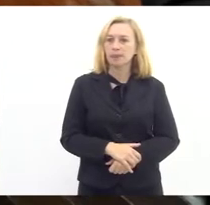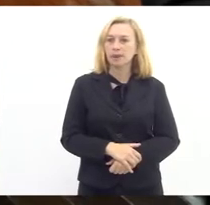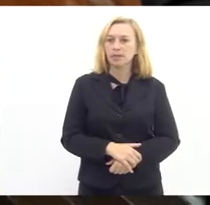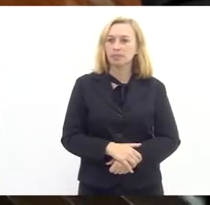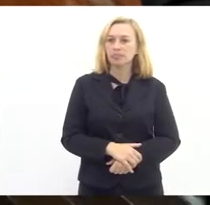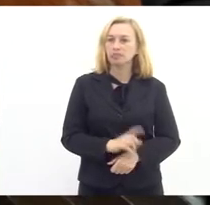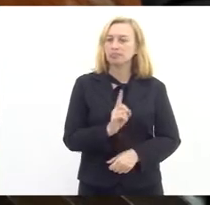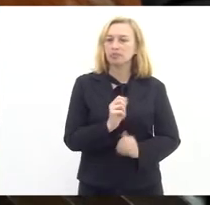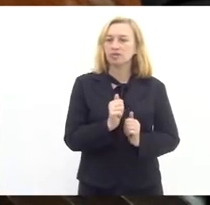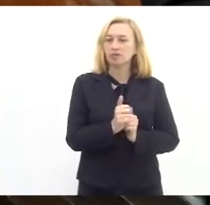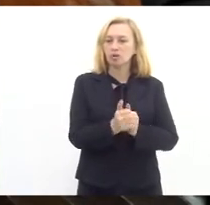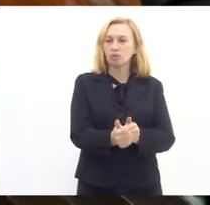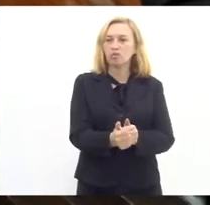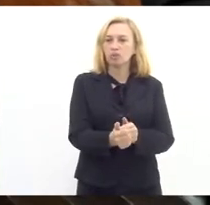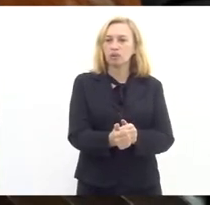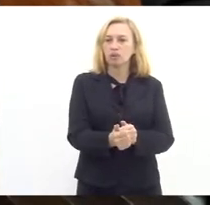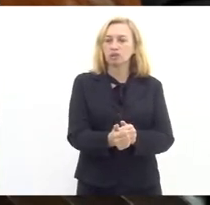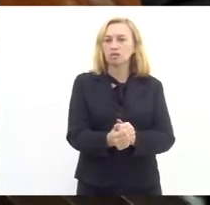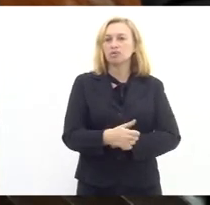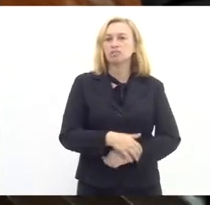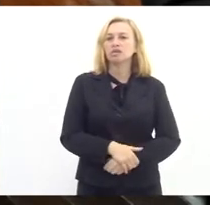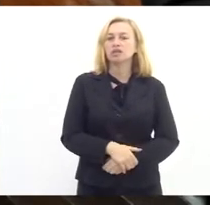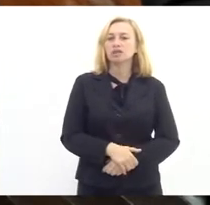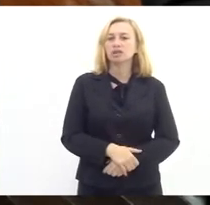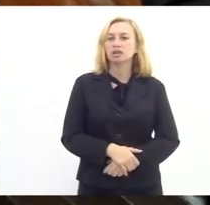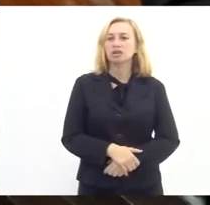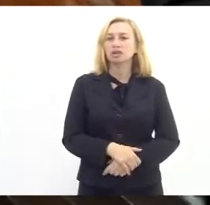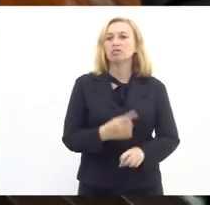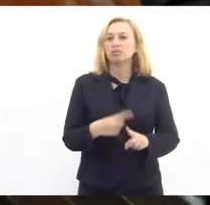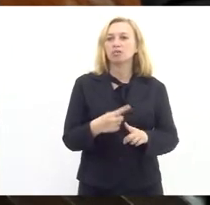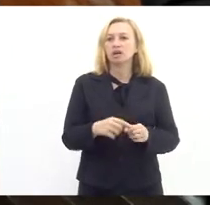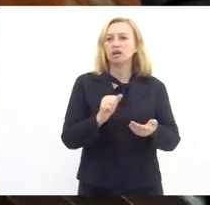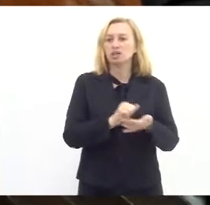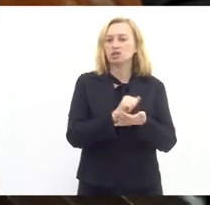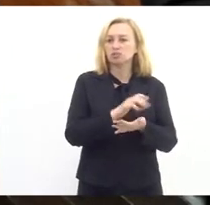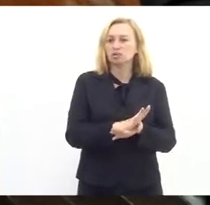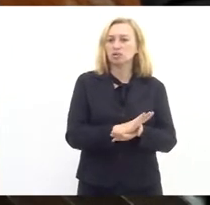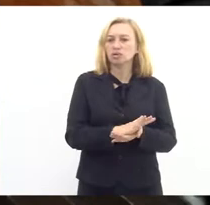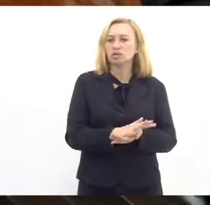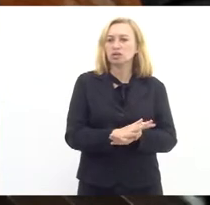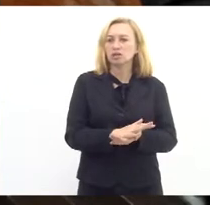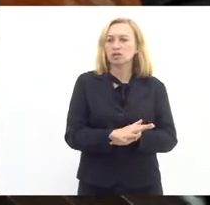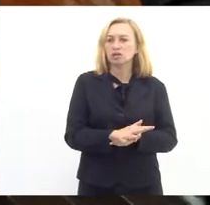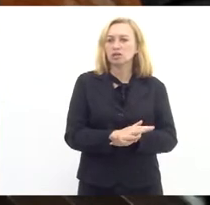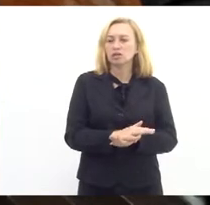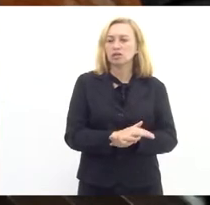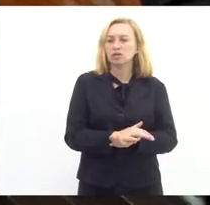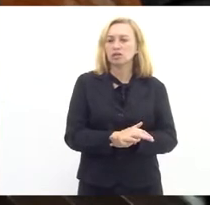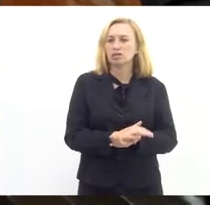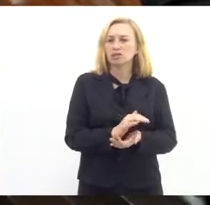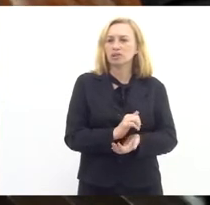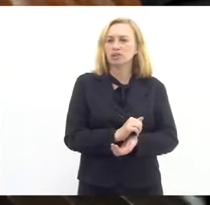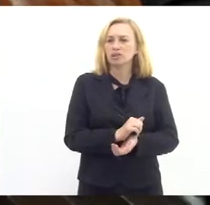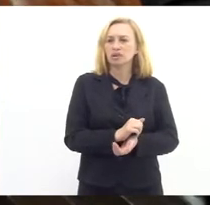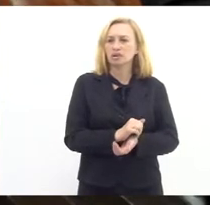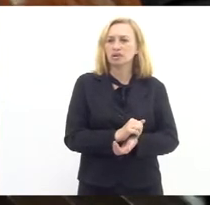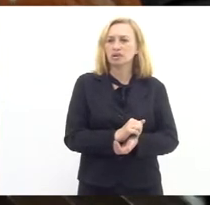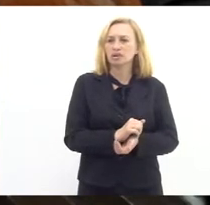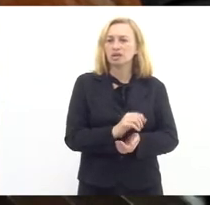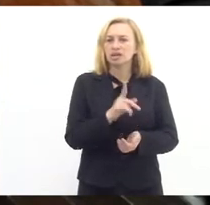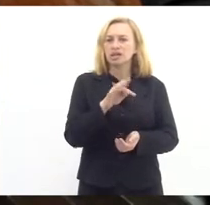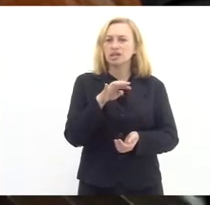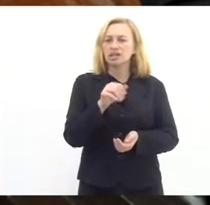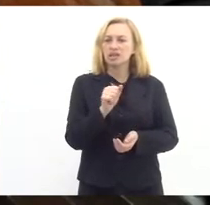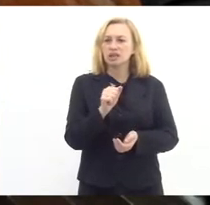não acompanha, não faz parte desse acompanhamento, porque as multas, na verdade, elas fazem parte até da receita própria